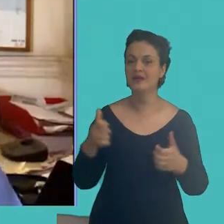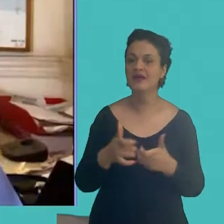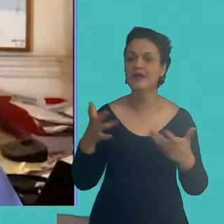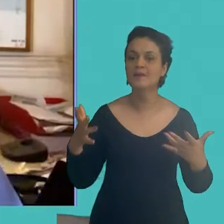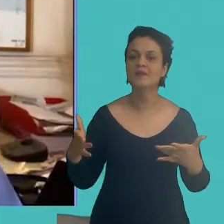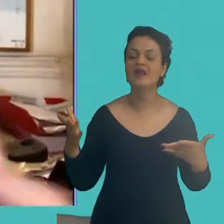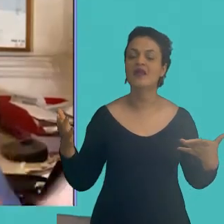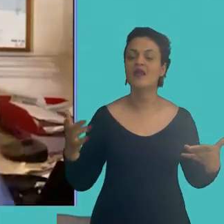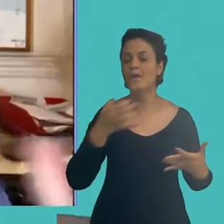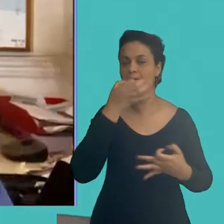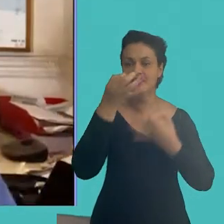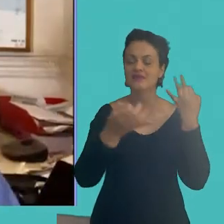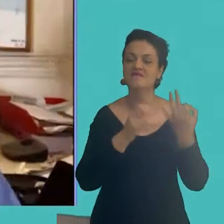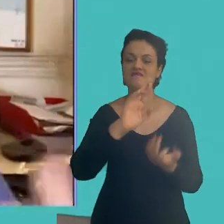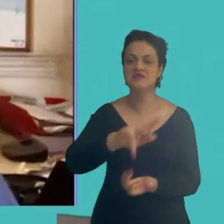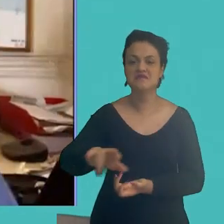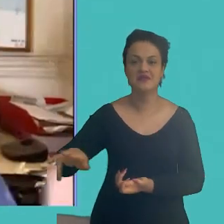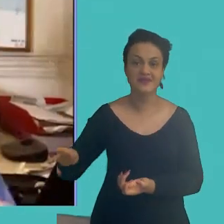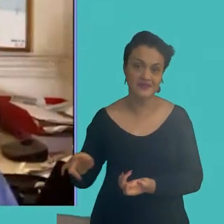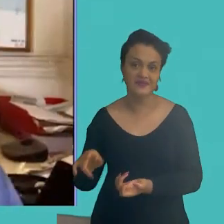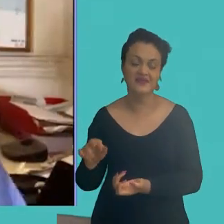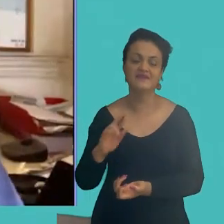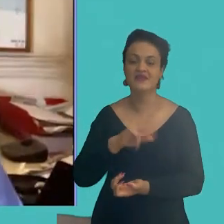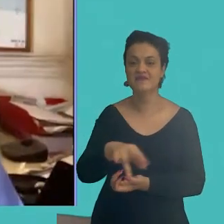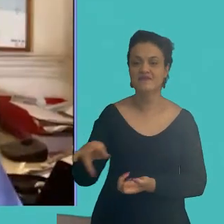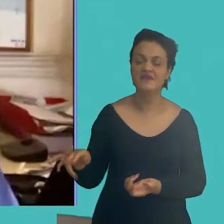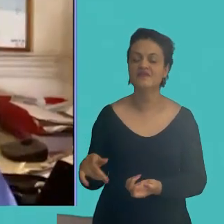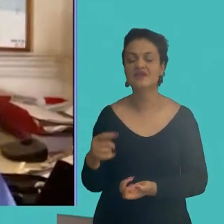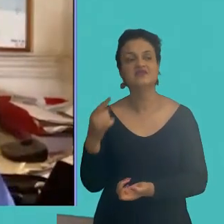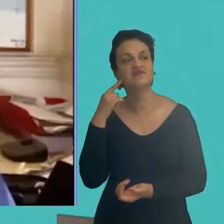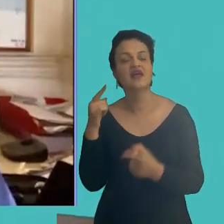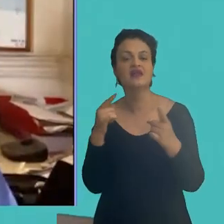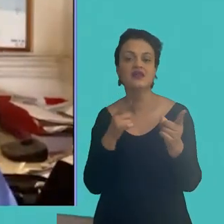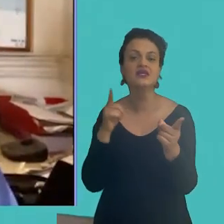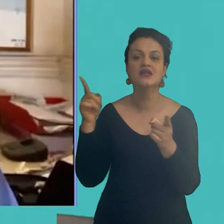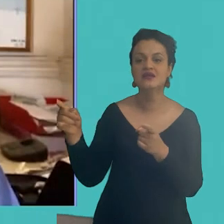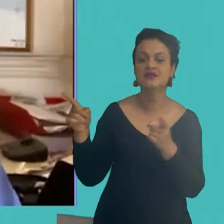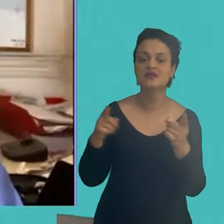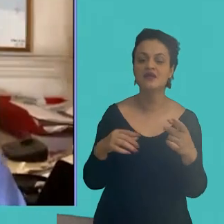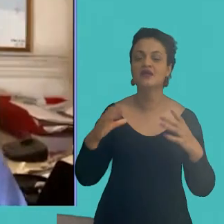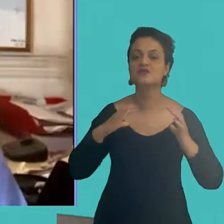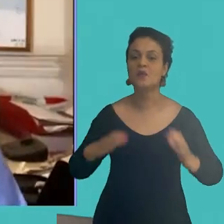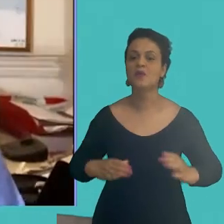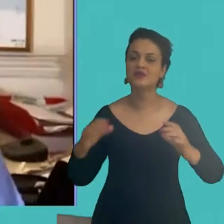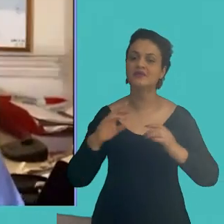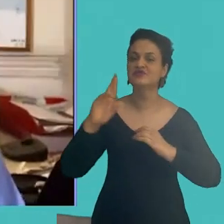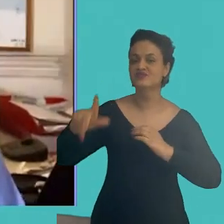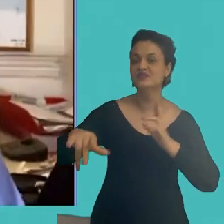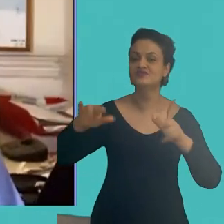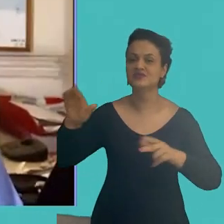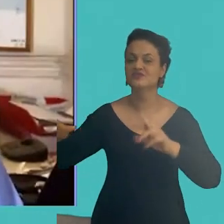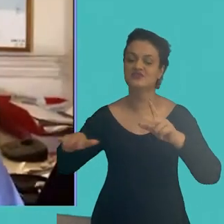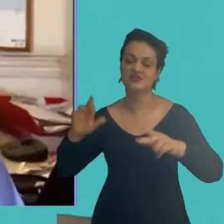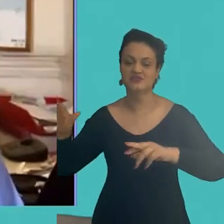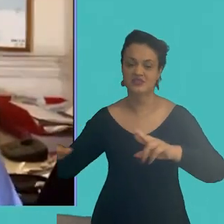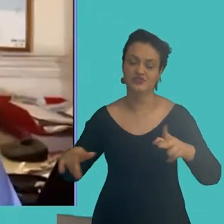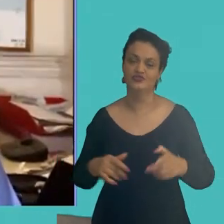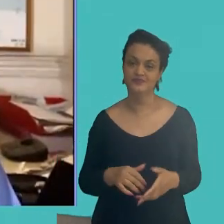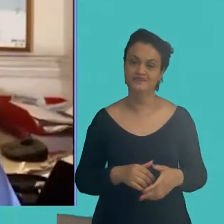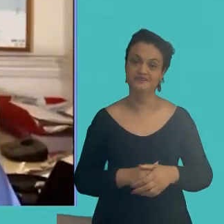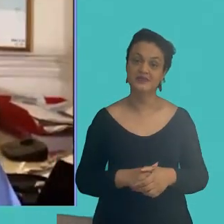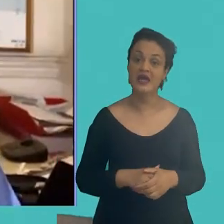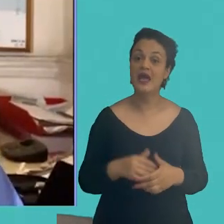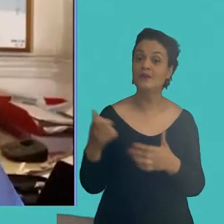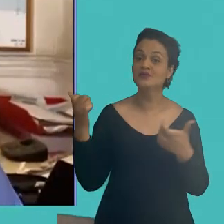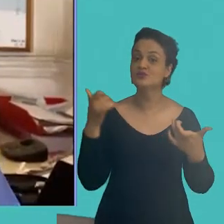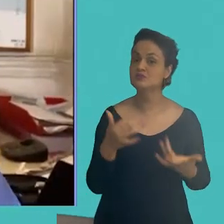opinião, e que se traduz aqui e ali em formas de comportamento político. Então, no caso, quando a gente considera a questão